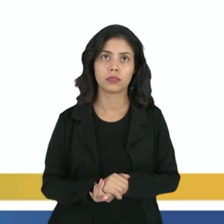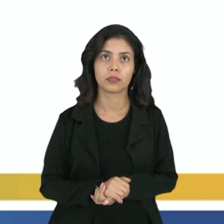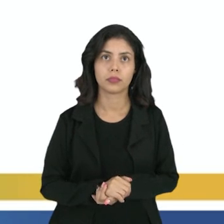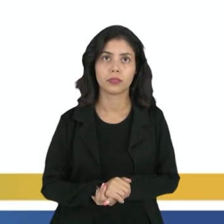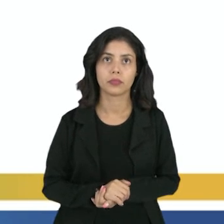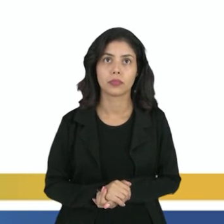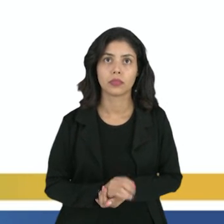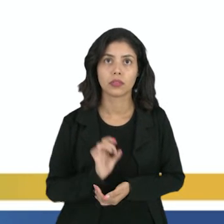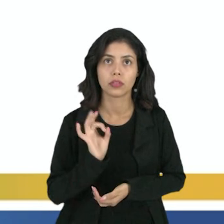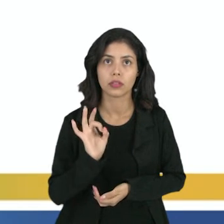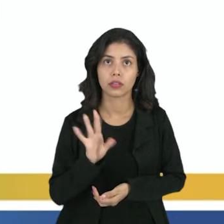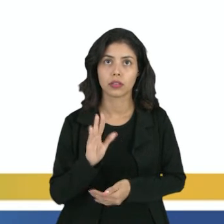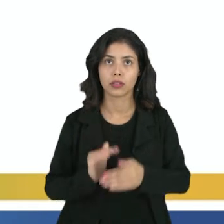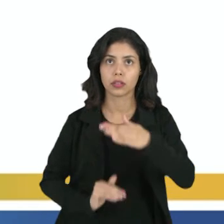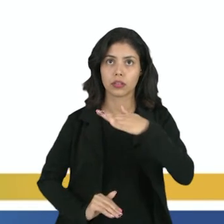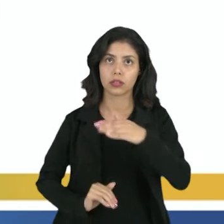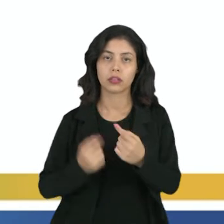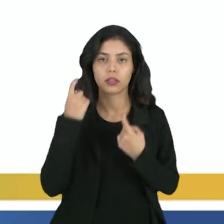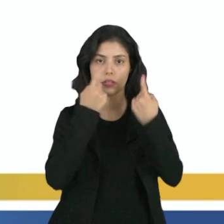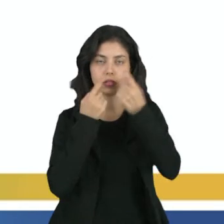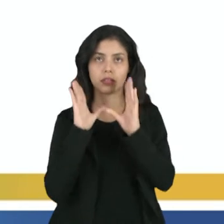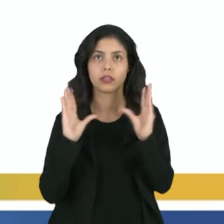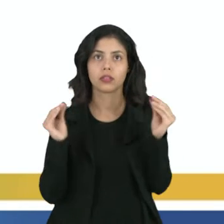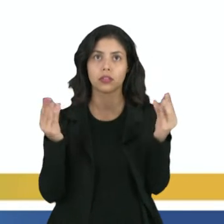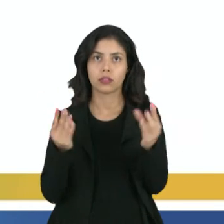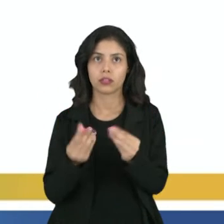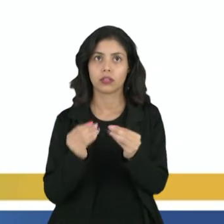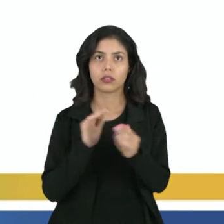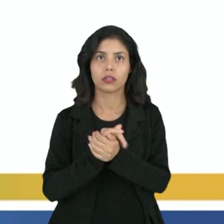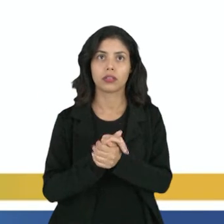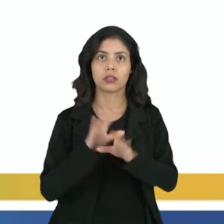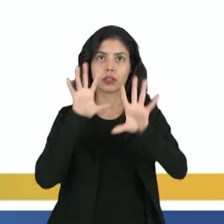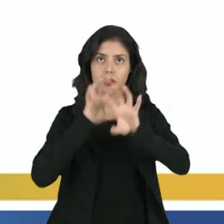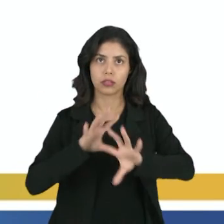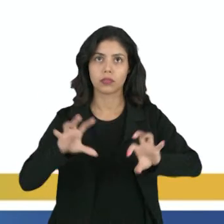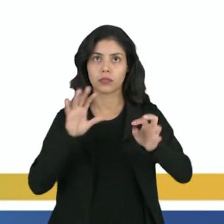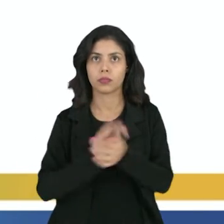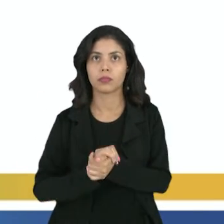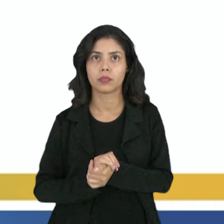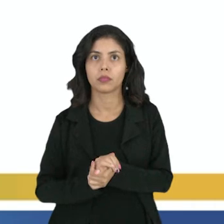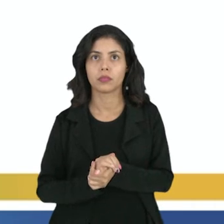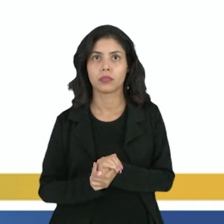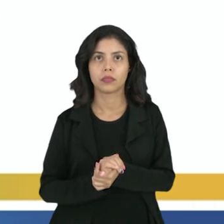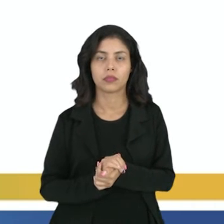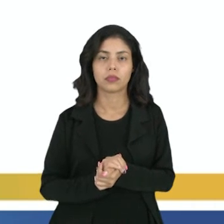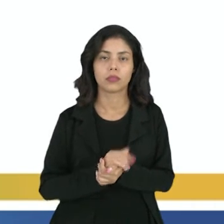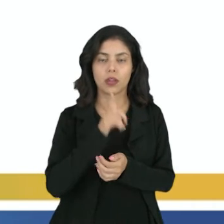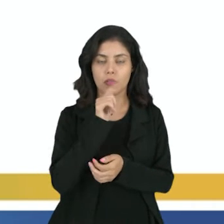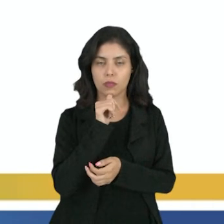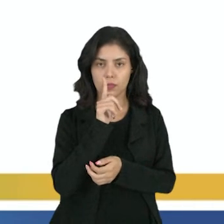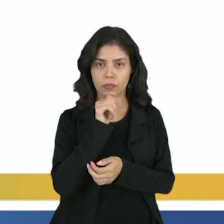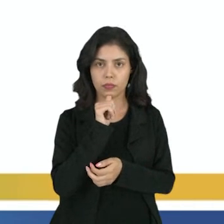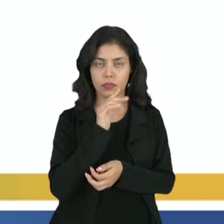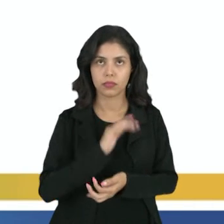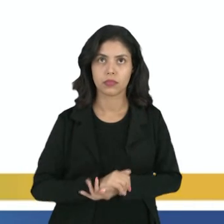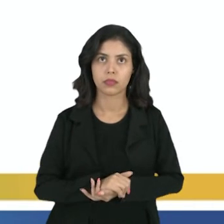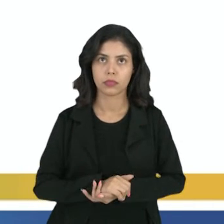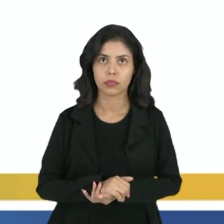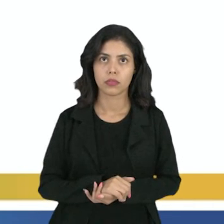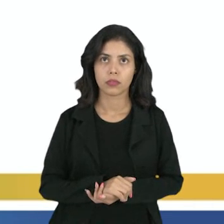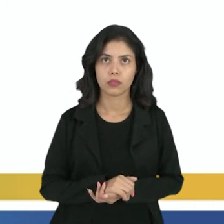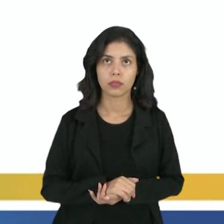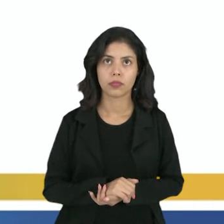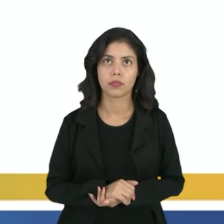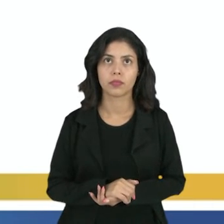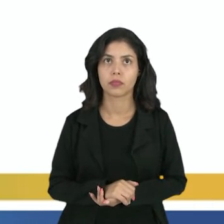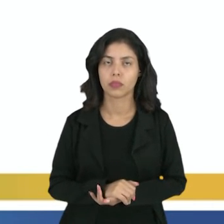gasosos e só participam da expressão das substâncias no estado gasoso e em solução aquosa. Então,